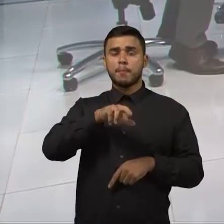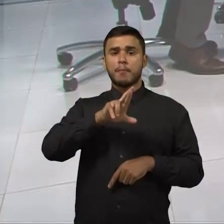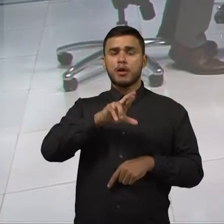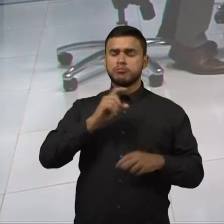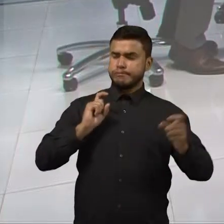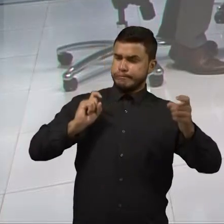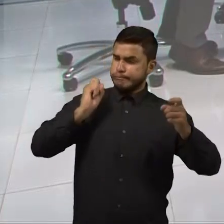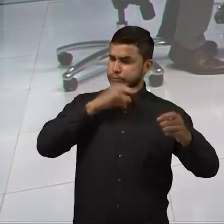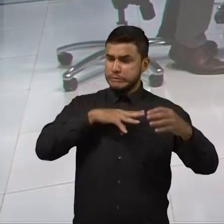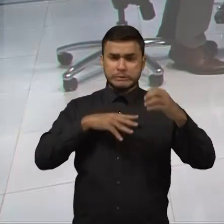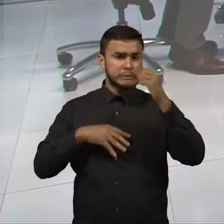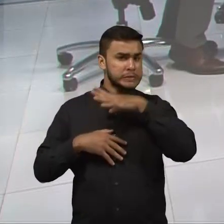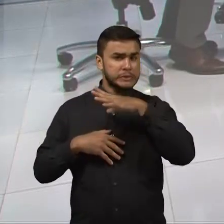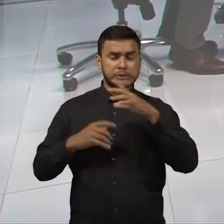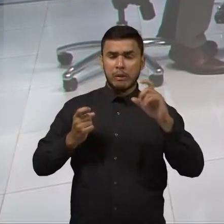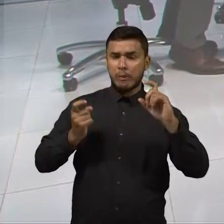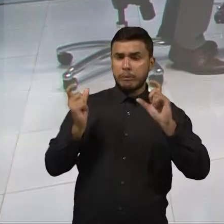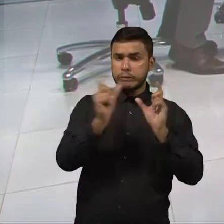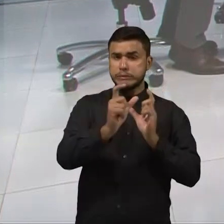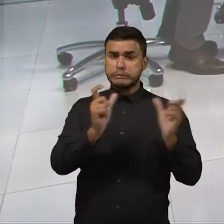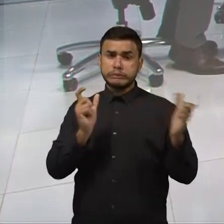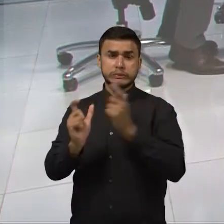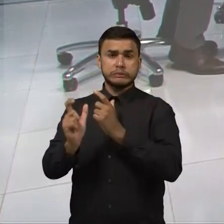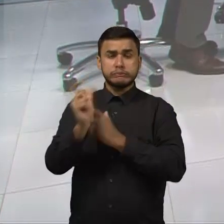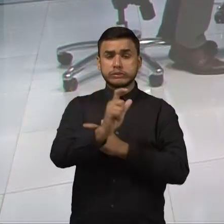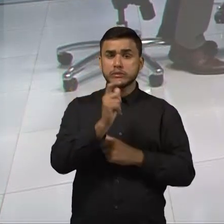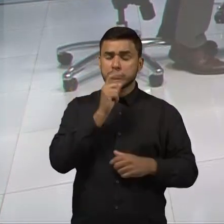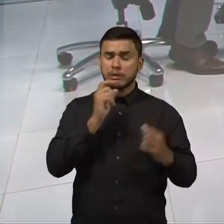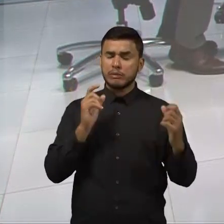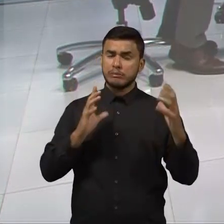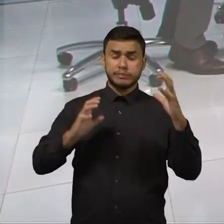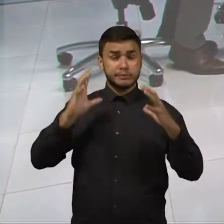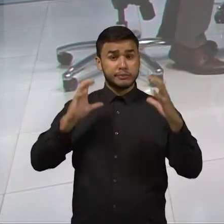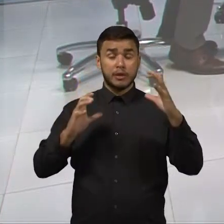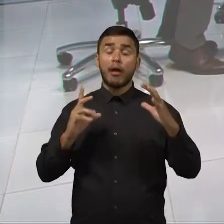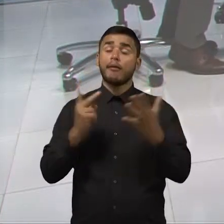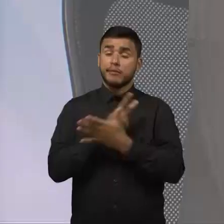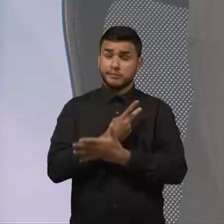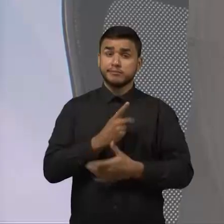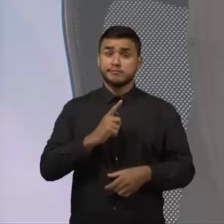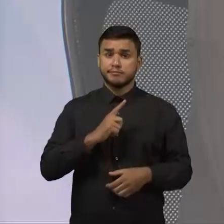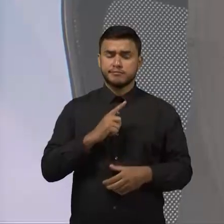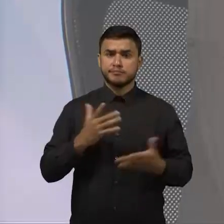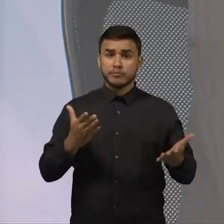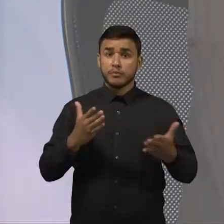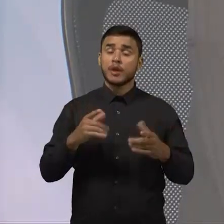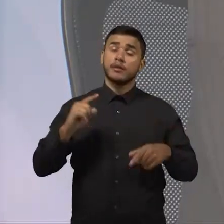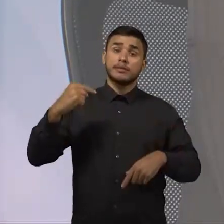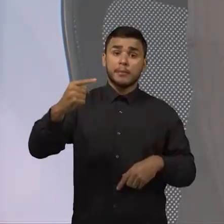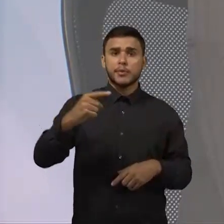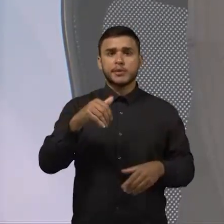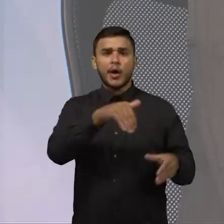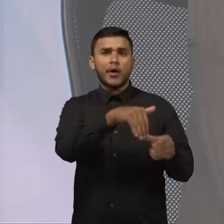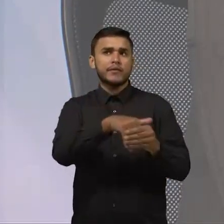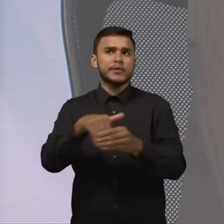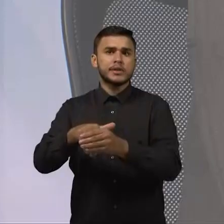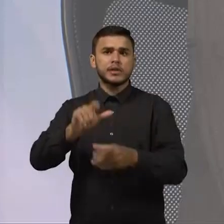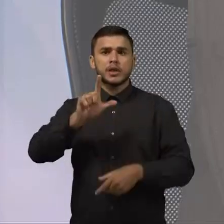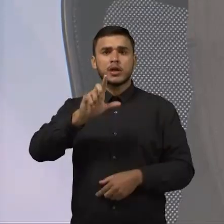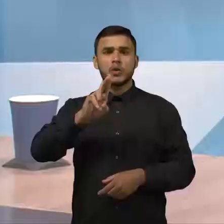preventivo impetrado pela defesa do ex-presidente Lula, que está aí na iminência, depois do próximo dia...